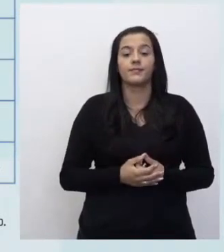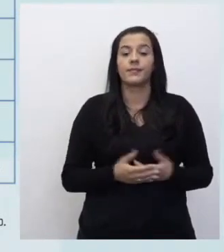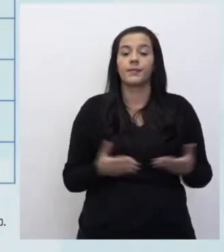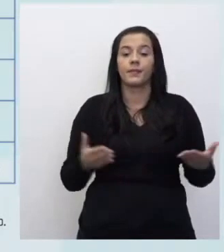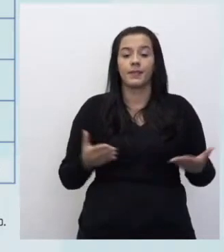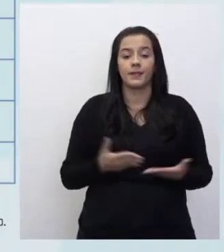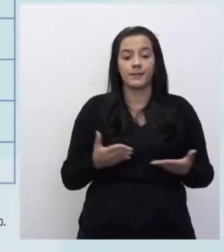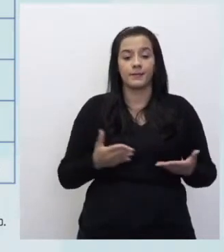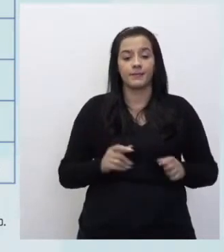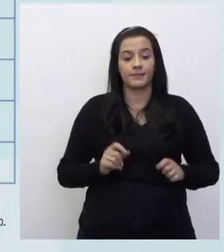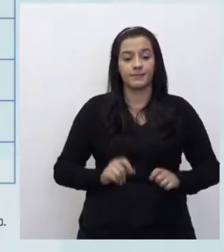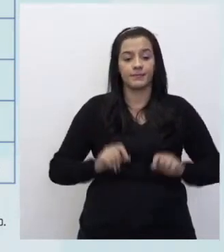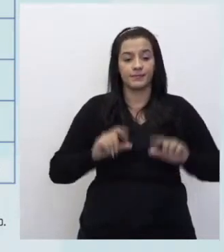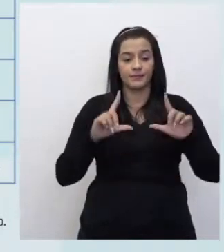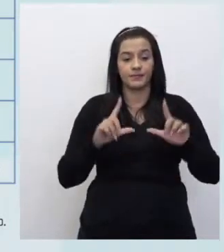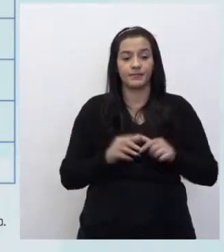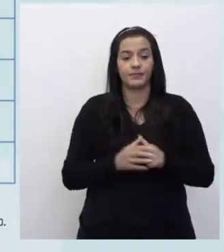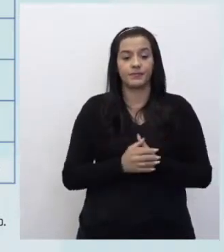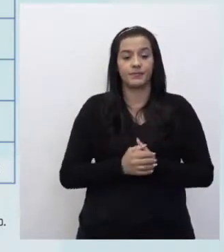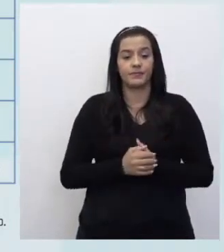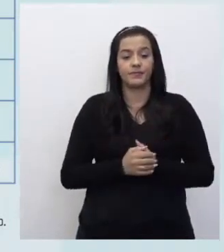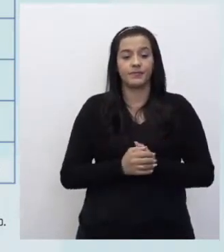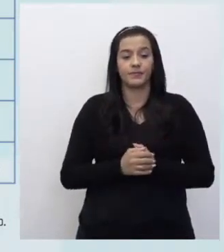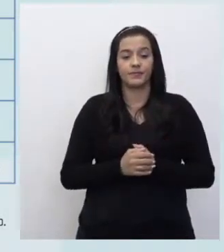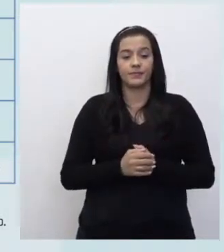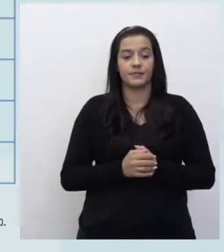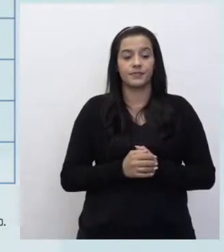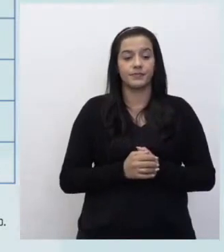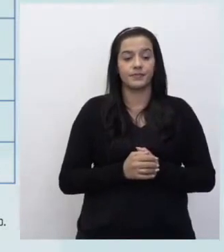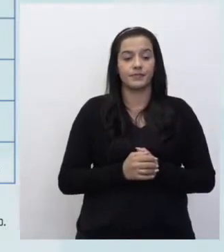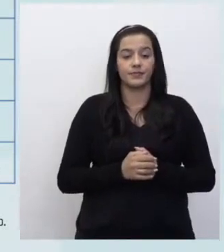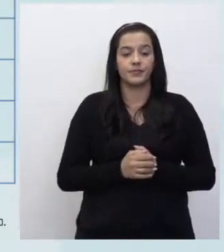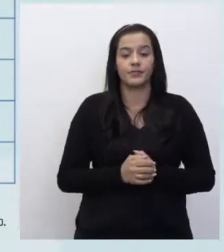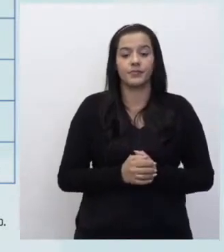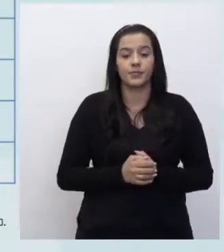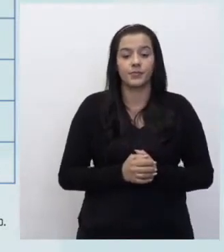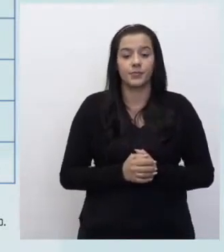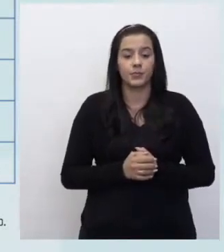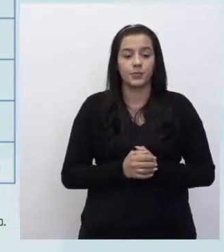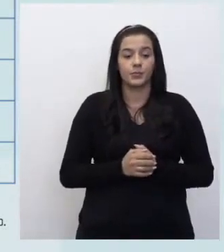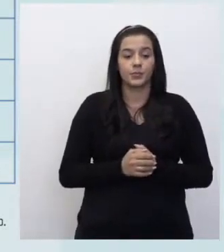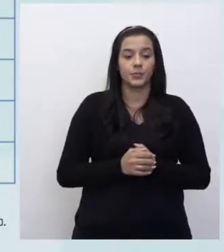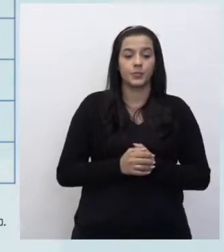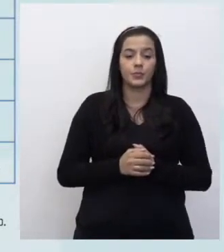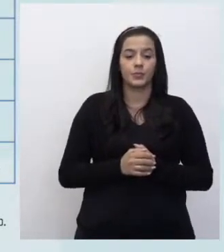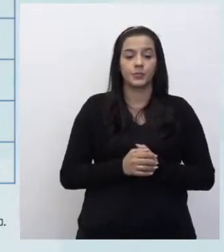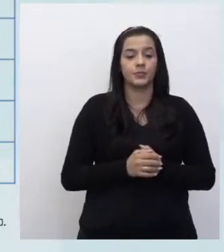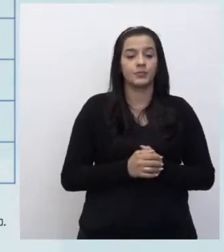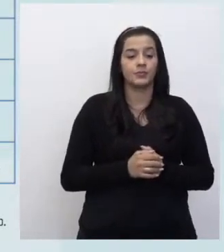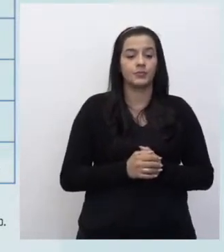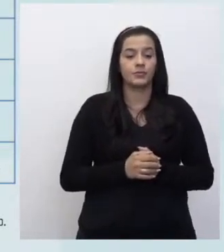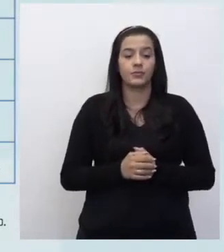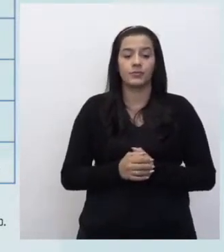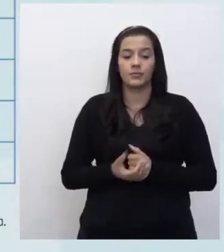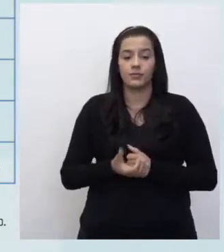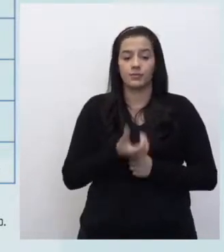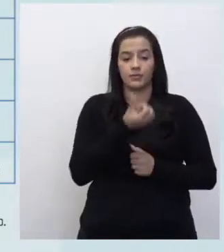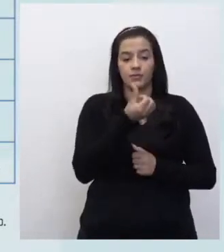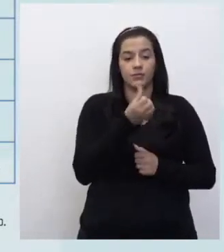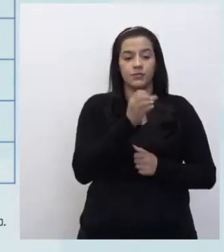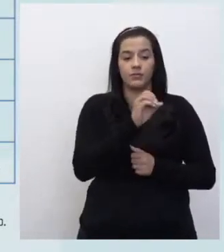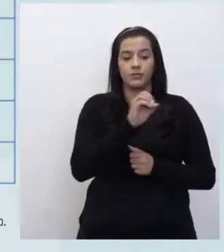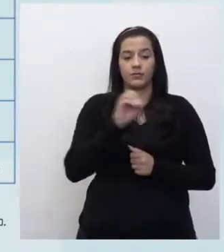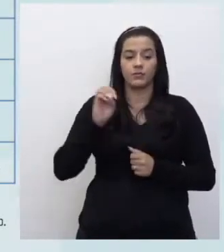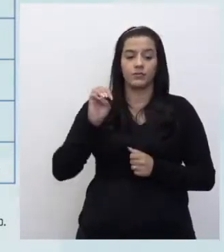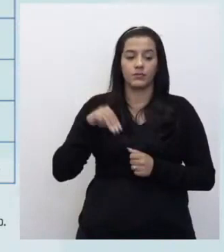mostrar os números para eles, né? 600 million, letter A. Yeah, 600 milhões,